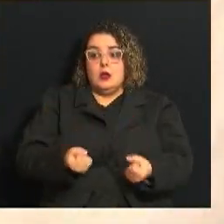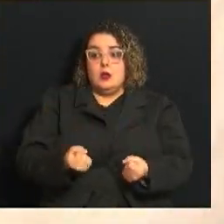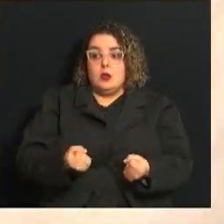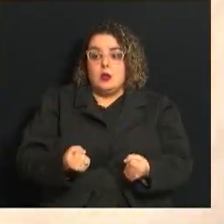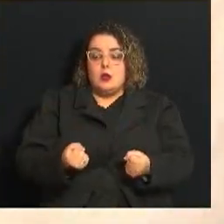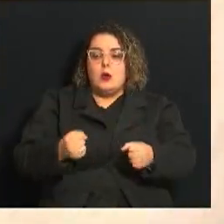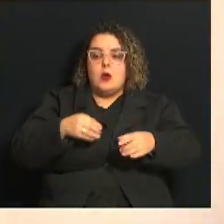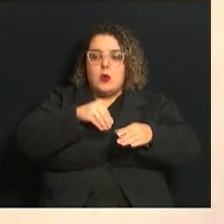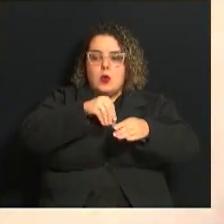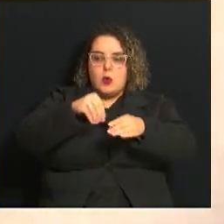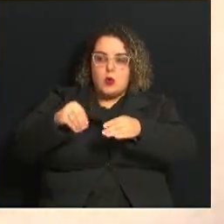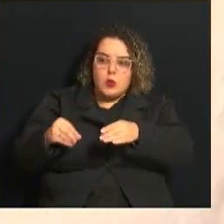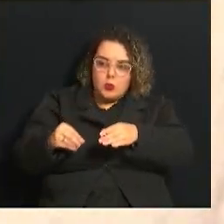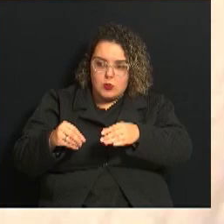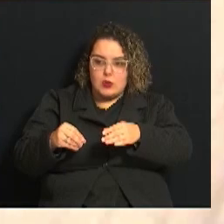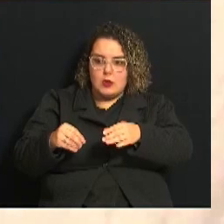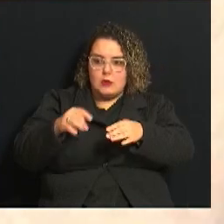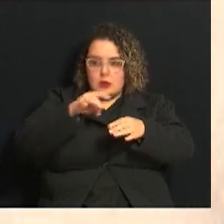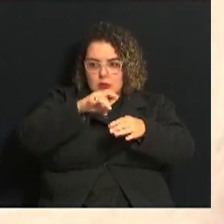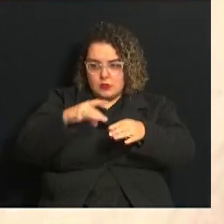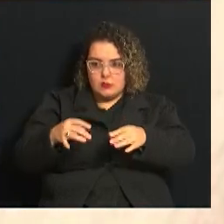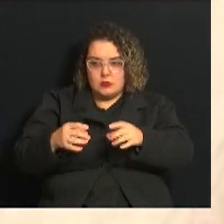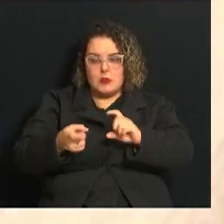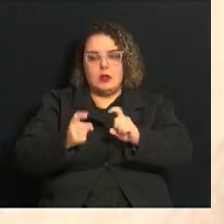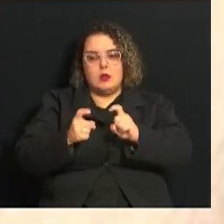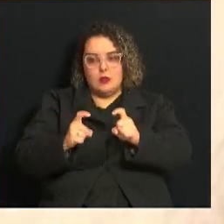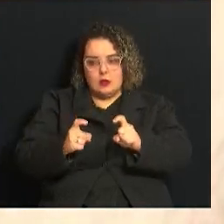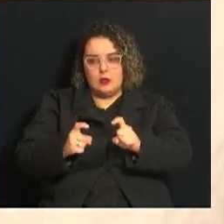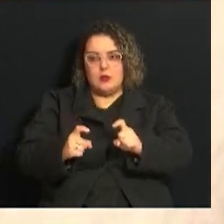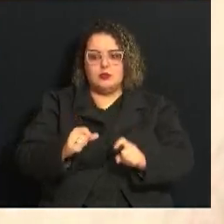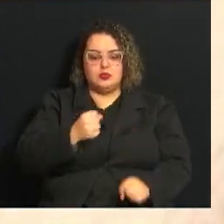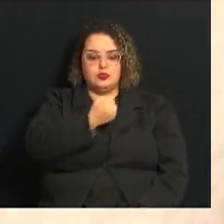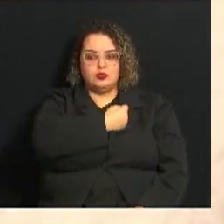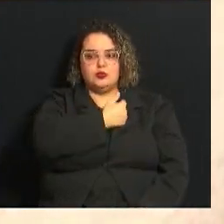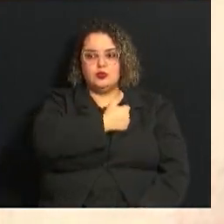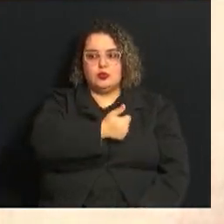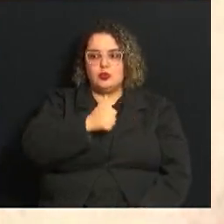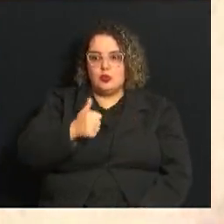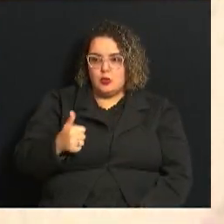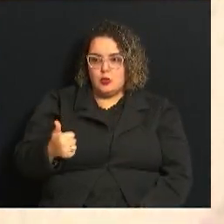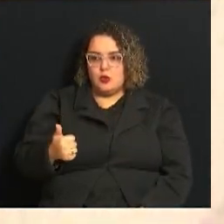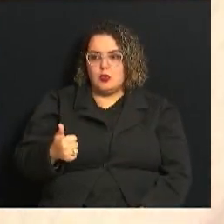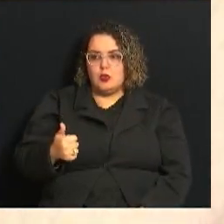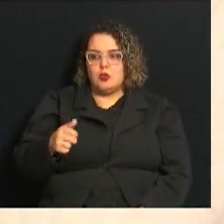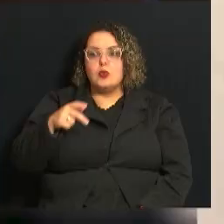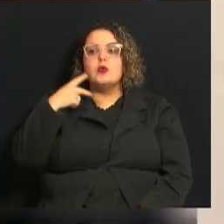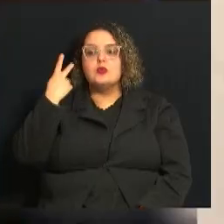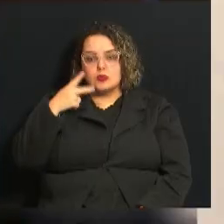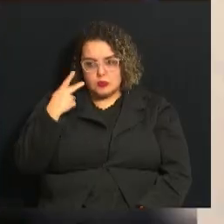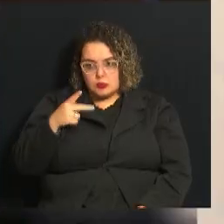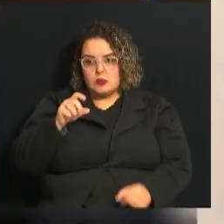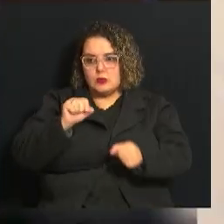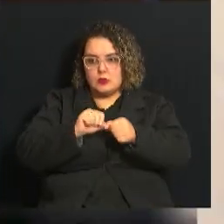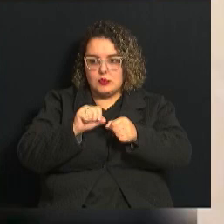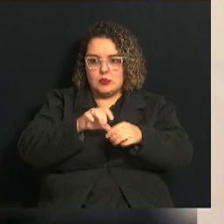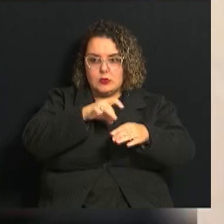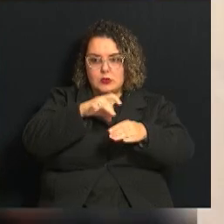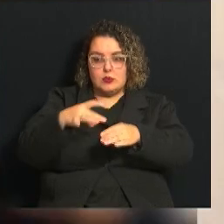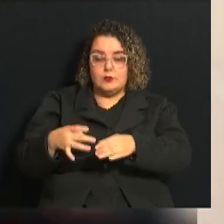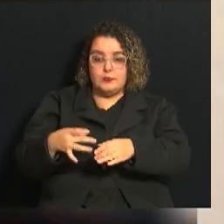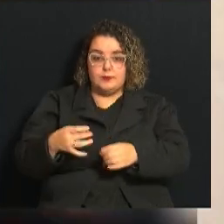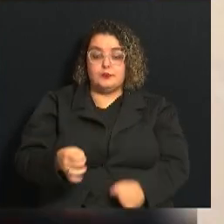da árvore e durante a reunião ordinária de nº 11 os vereadores fizeram o plantio a